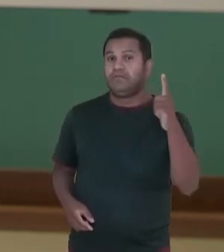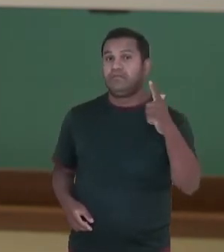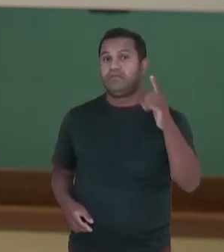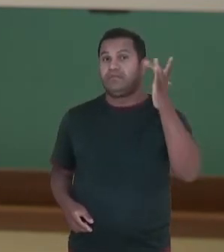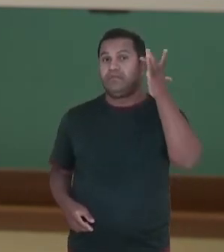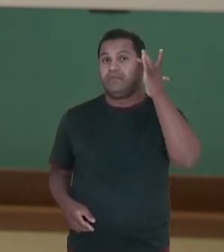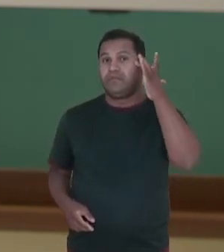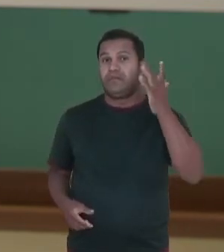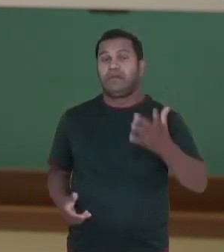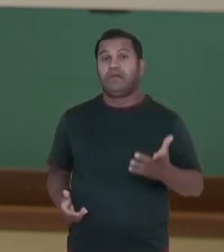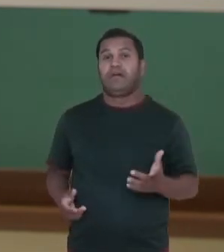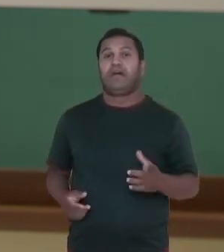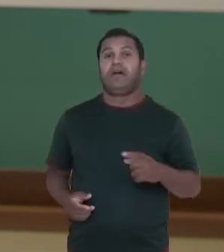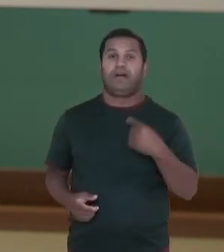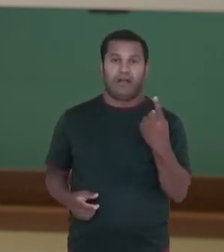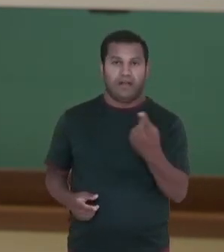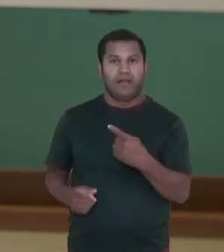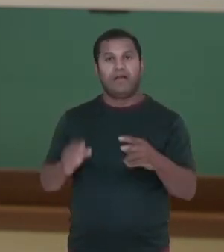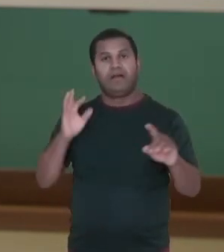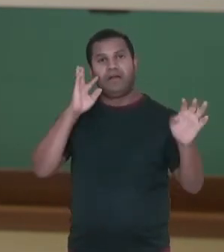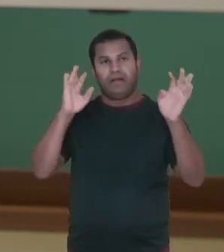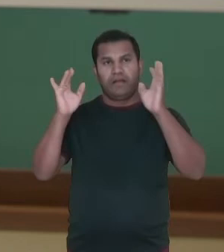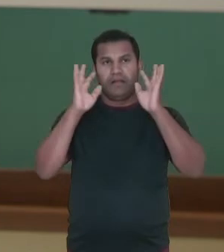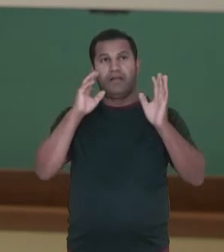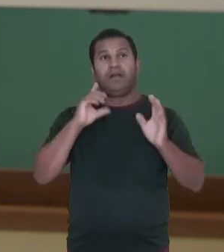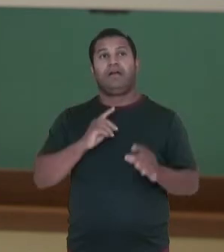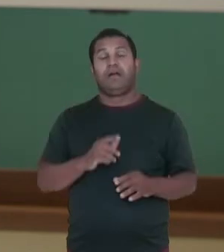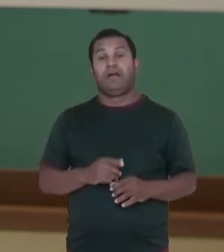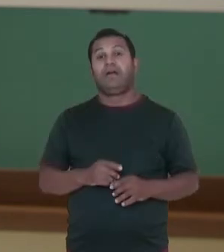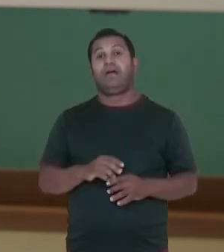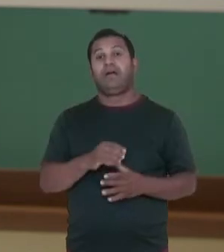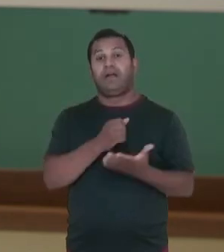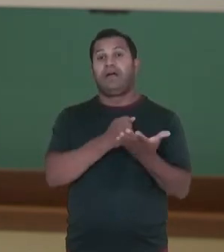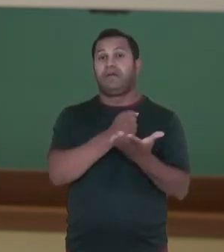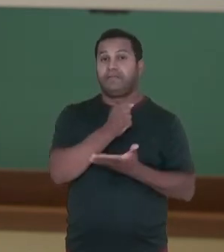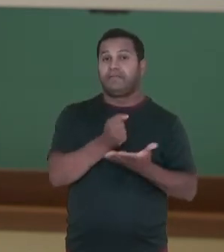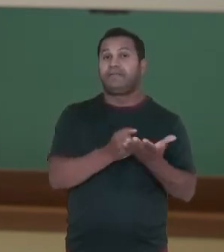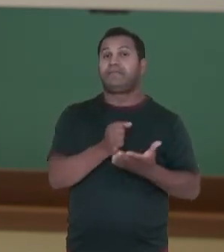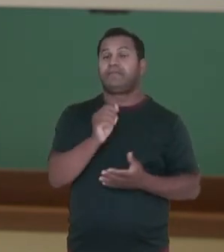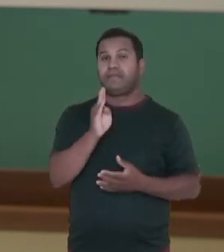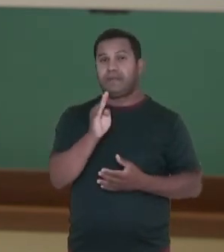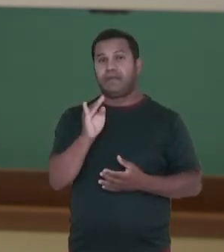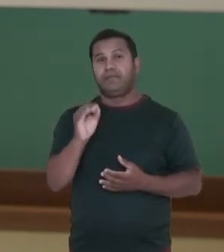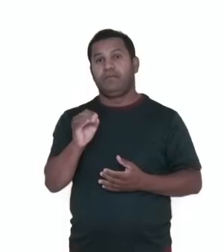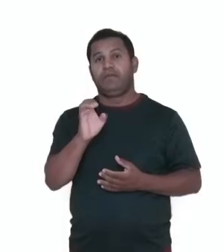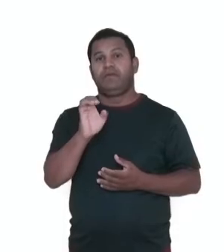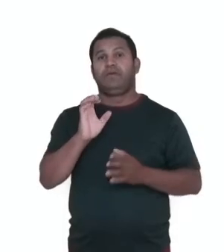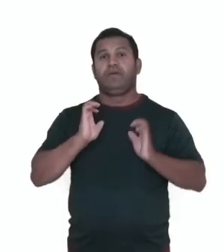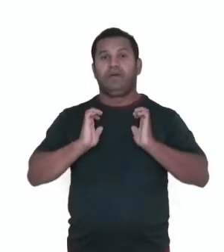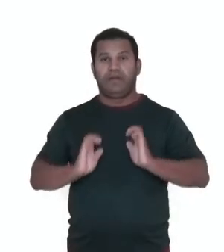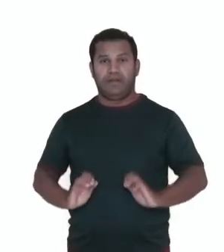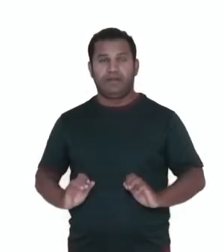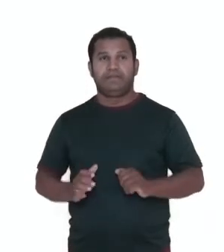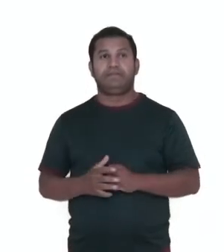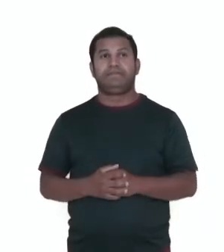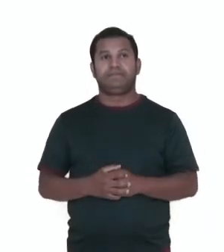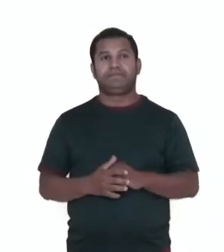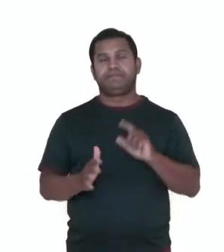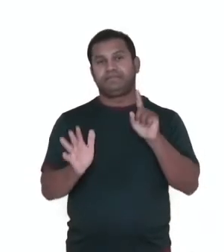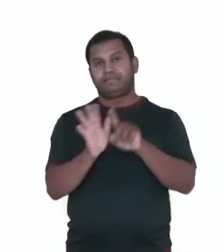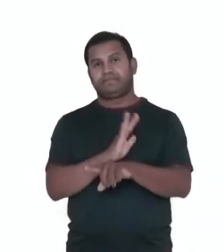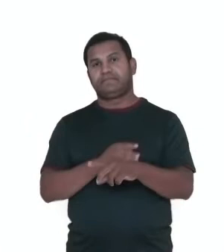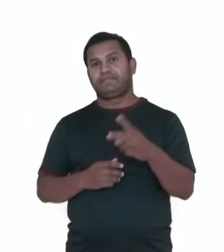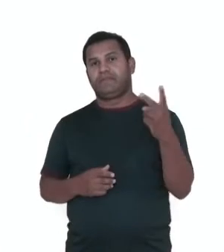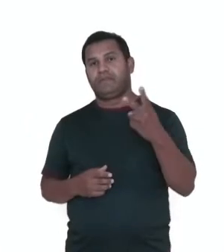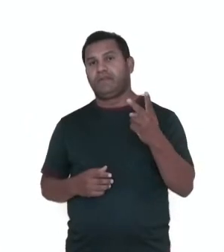Então, por isso que ela acaba sendo princípios da bioética. Vamos lá para uma atividade. A bioética tem se tornado cada